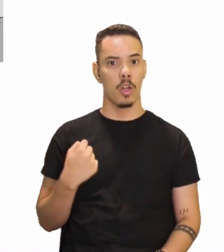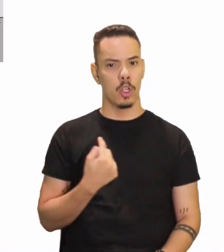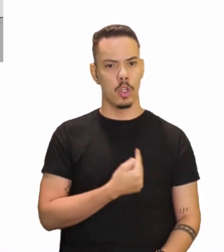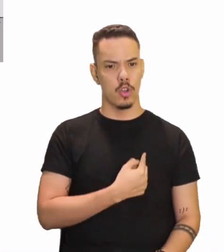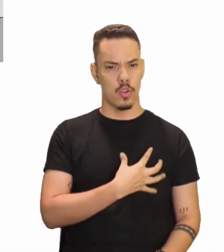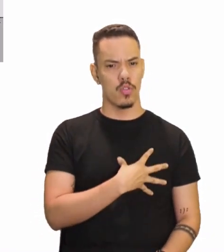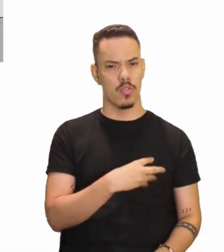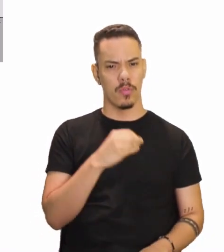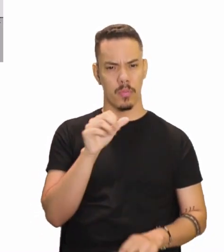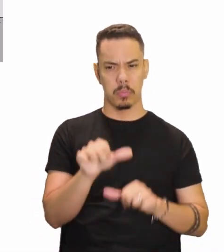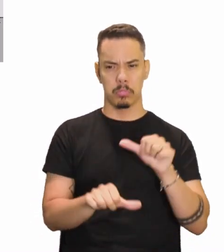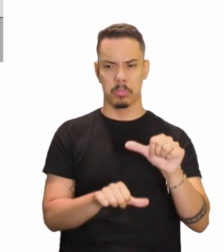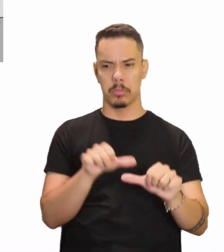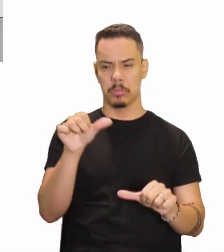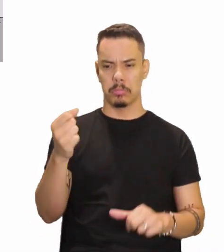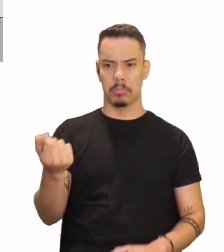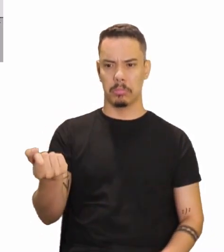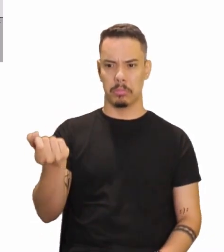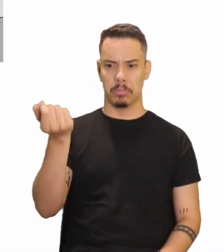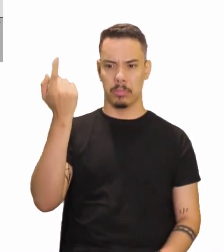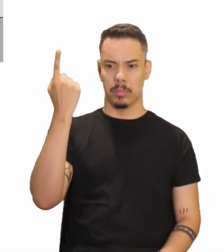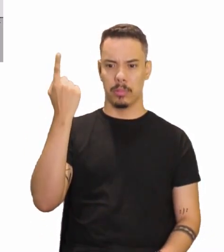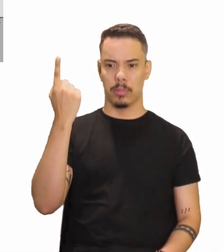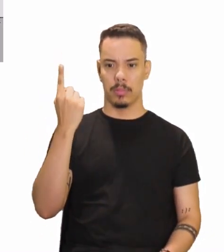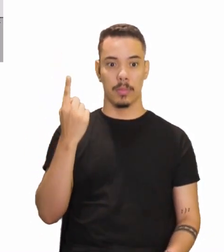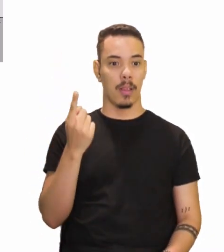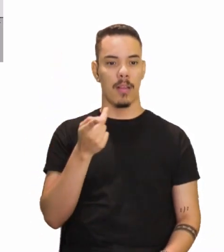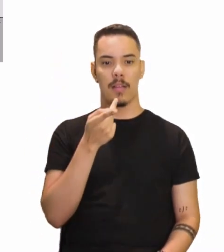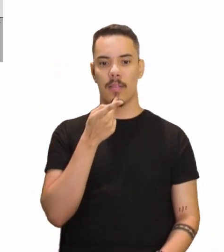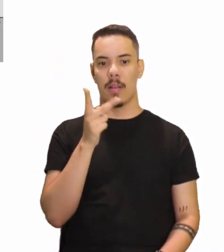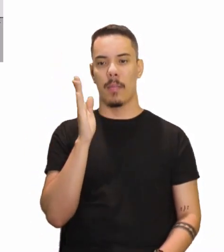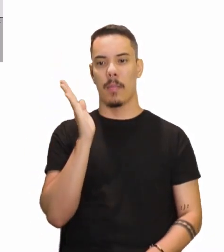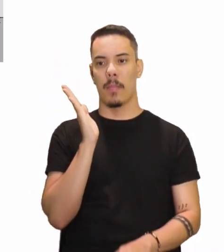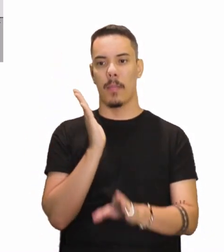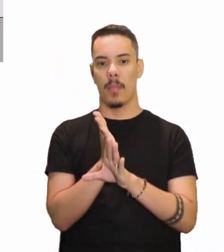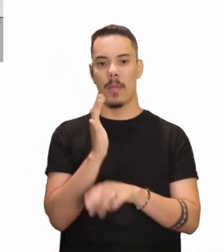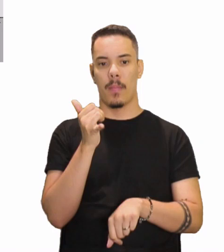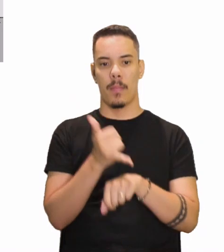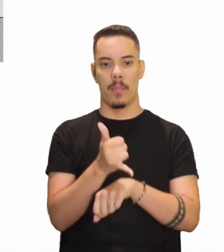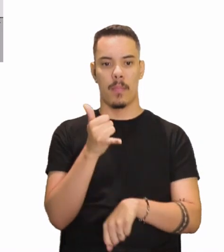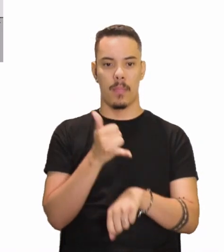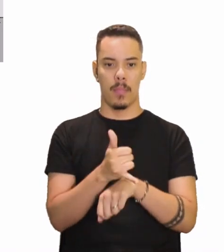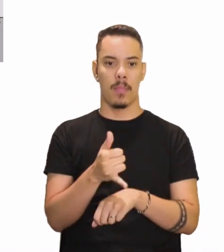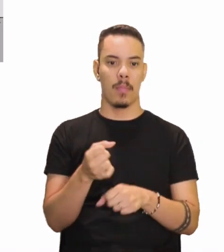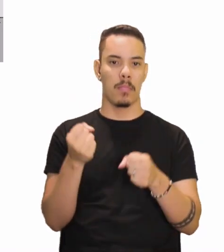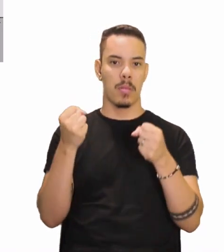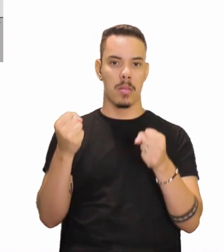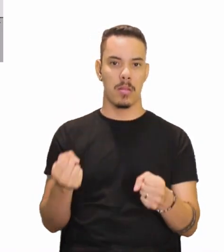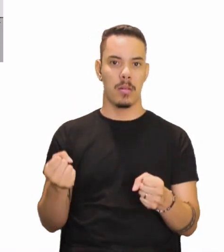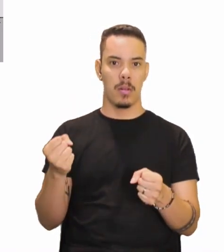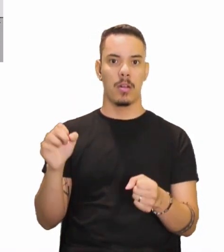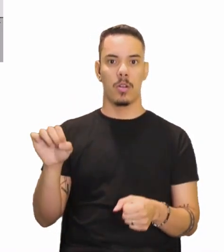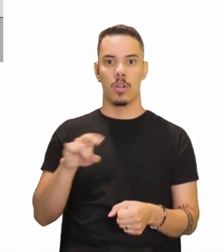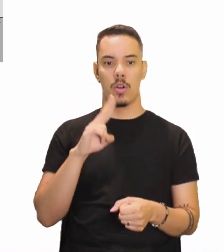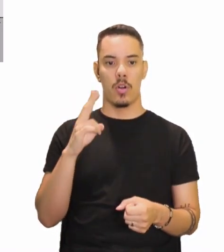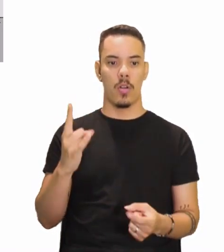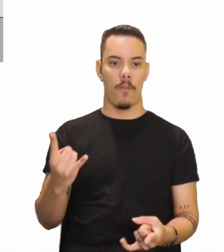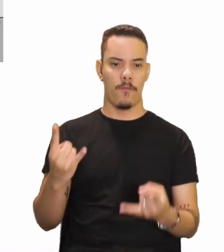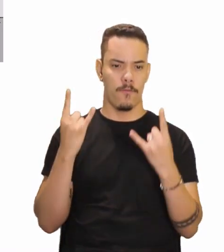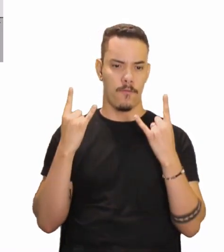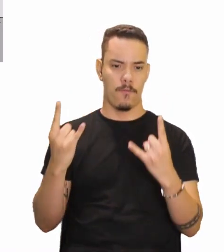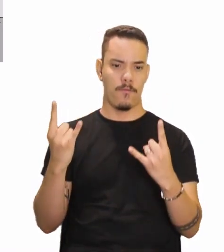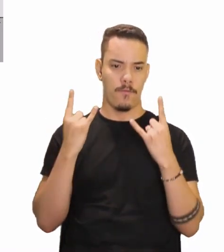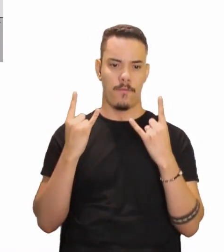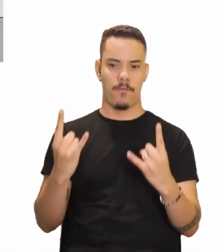filho mudou muito é o efeito de metade pesado olha só que ele